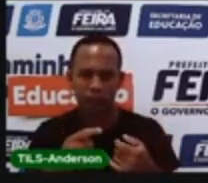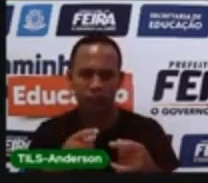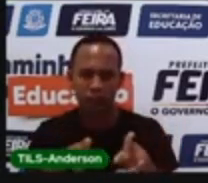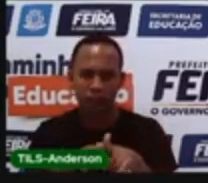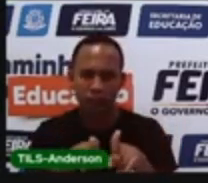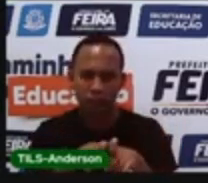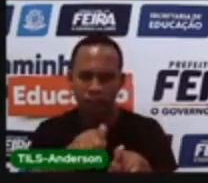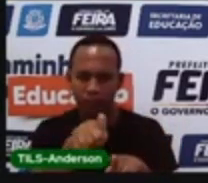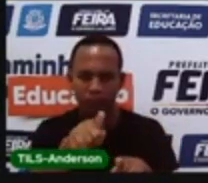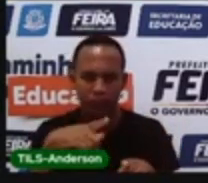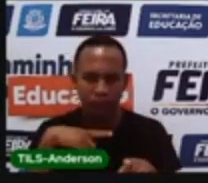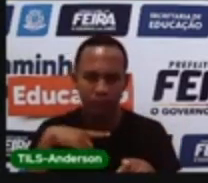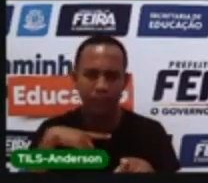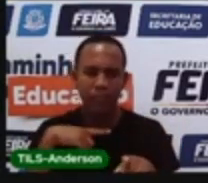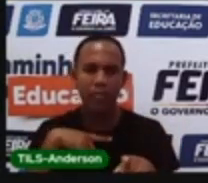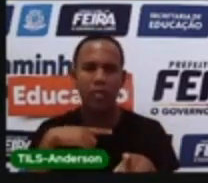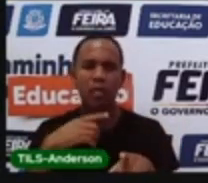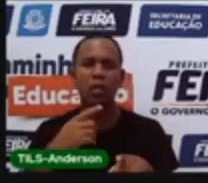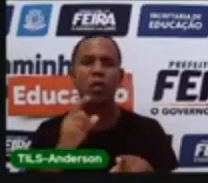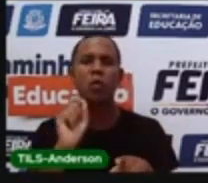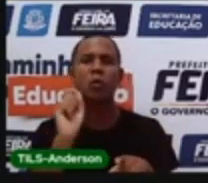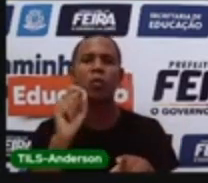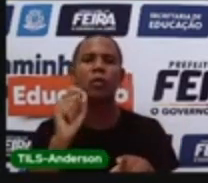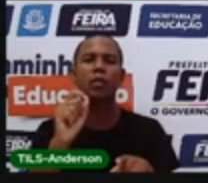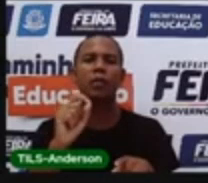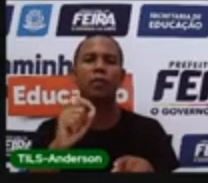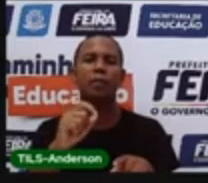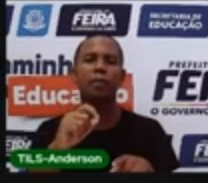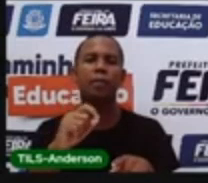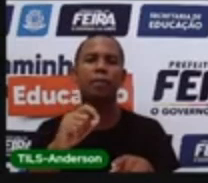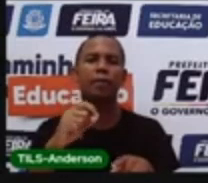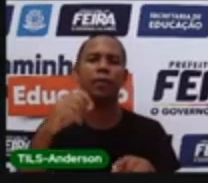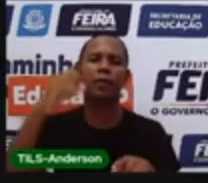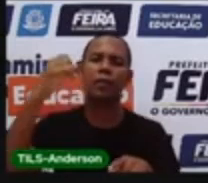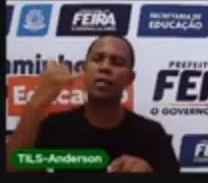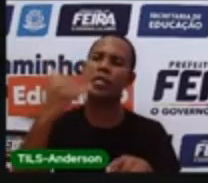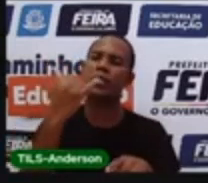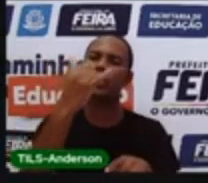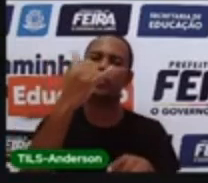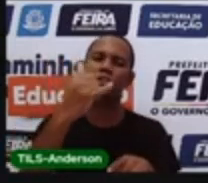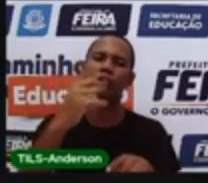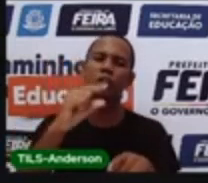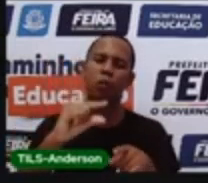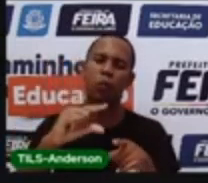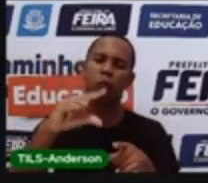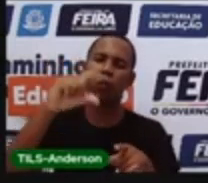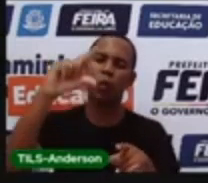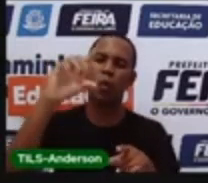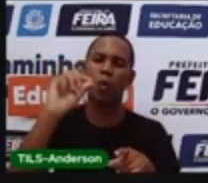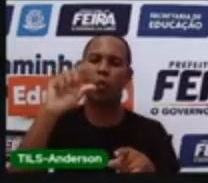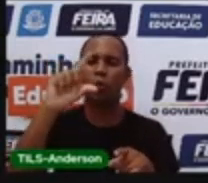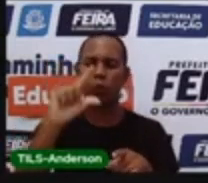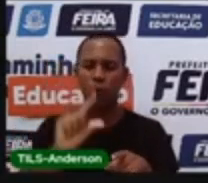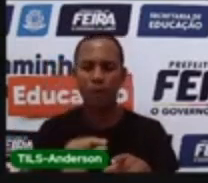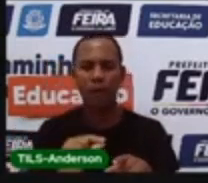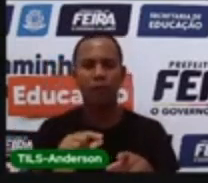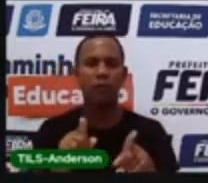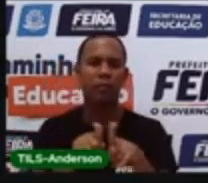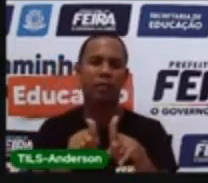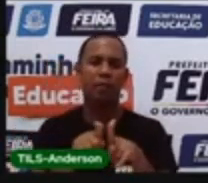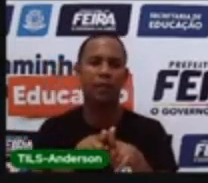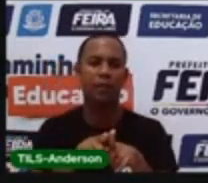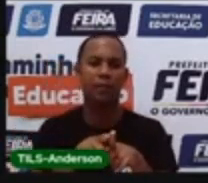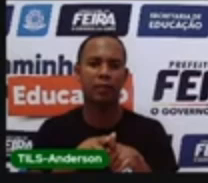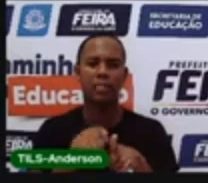dizendo o seu consumo de energia nos últimos meses. Tem um telefone de autoatendimento. Então, o que é importante